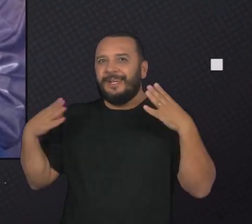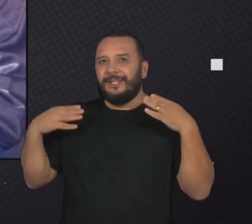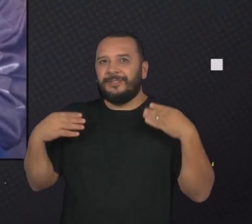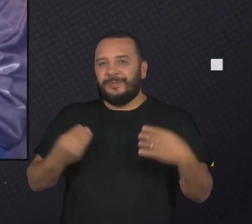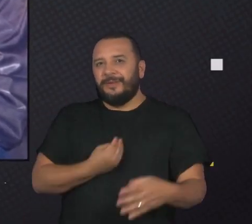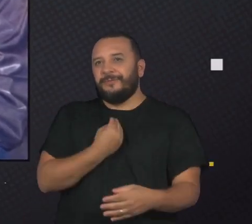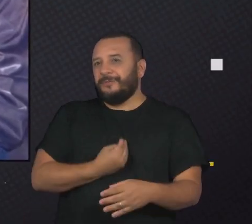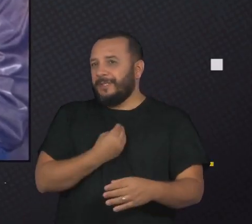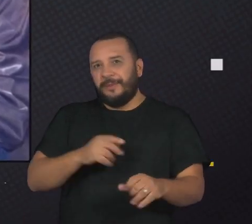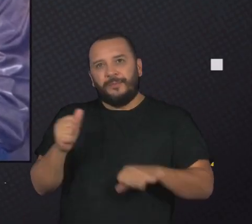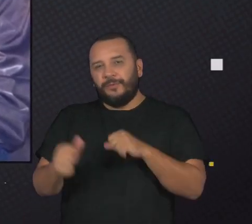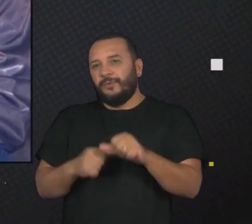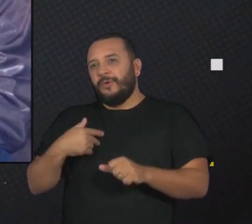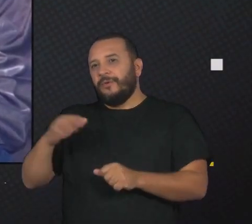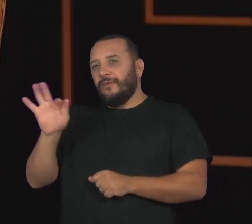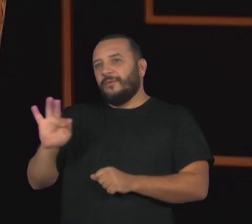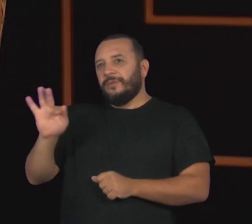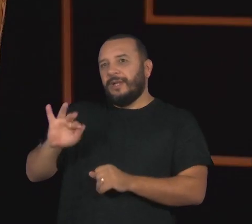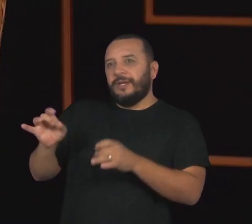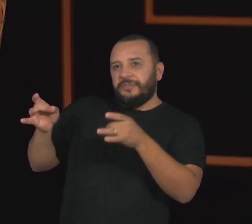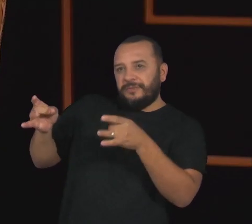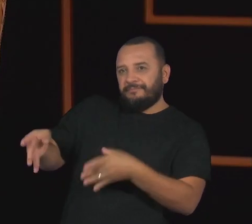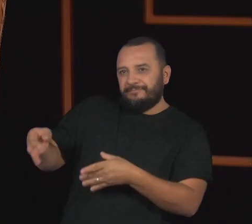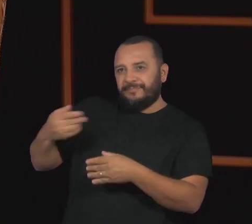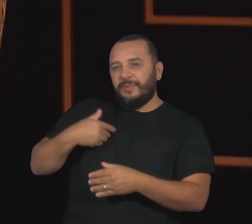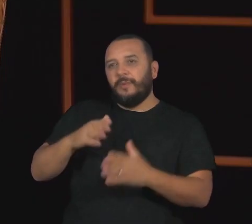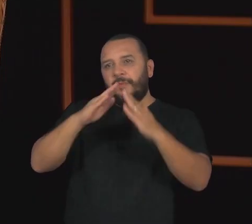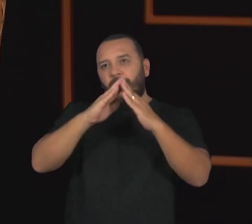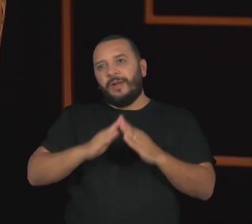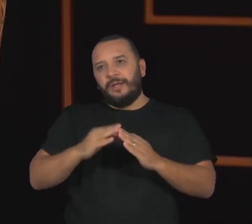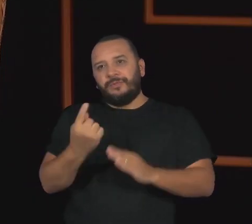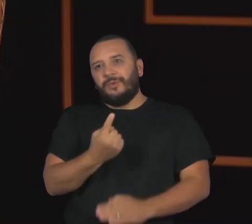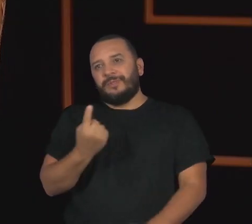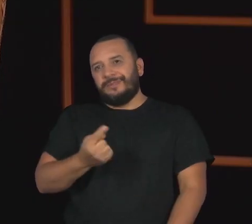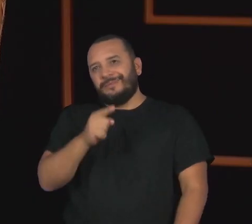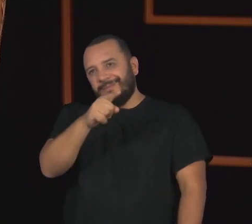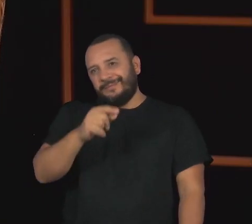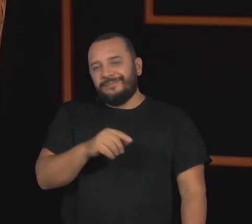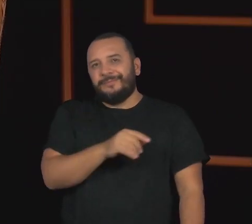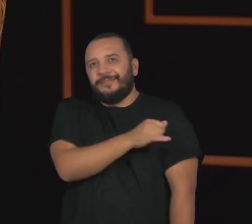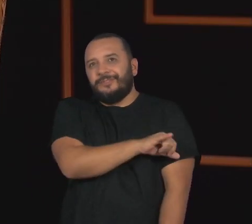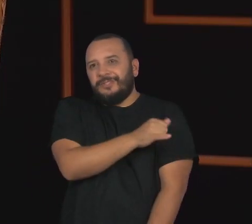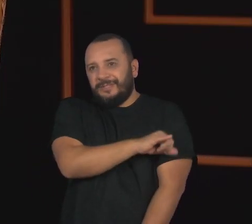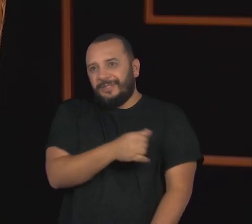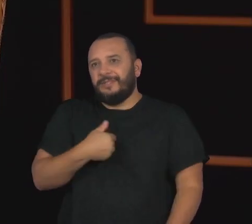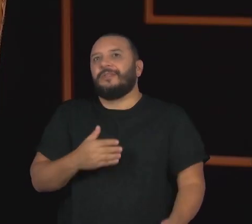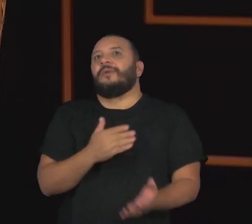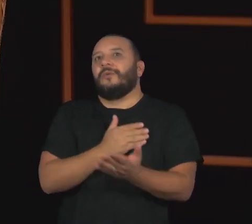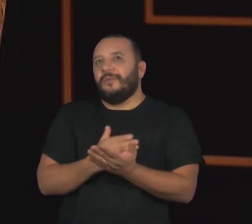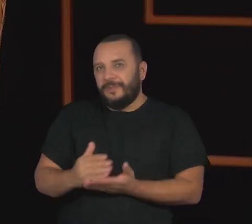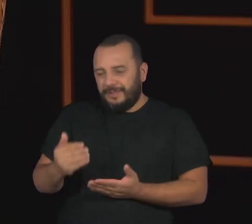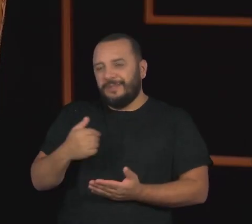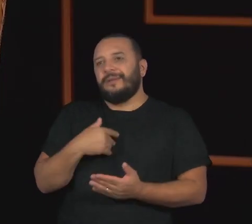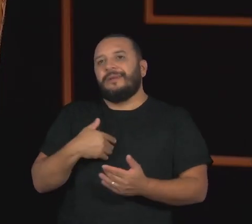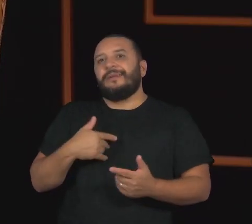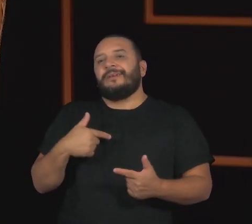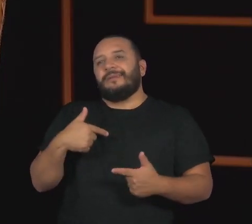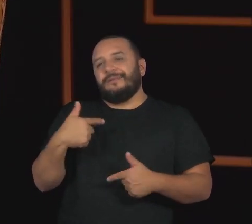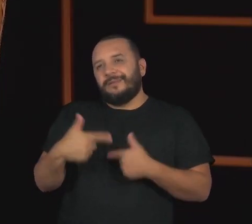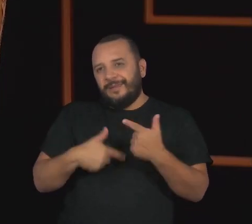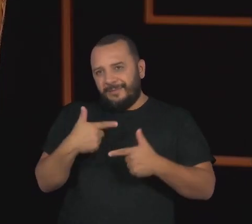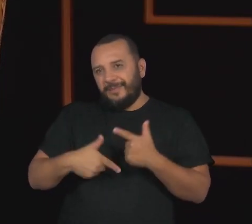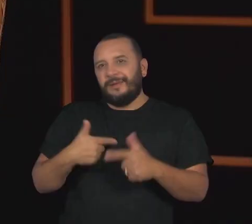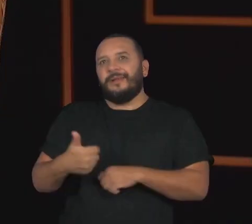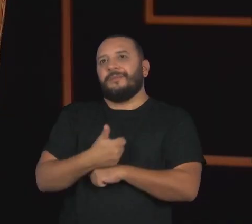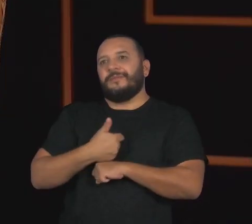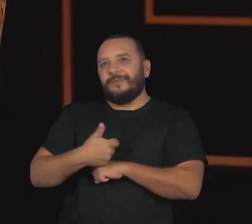Eu larguei a faculdade, fui morar sozinho no Rio de Janeiro e comecei aí, a partir daí, realmente uma carreira